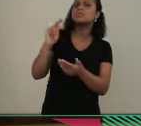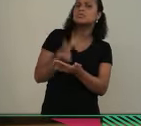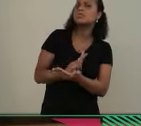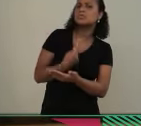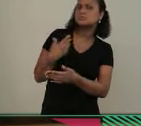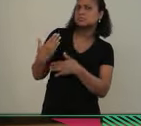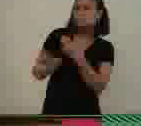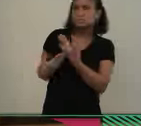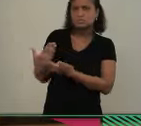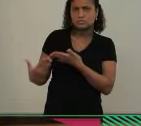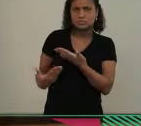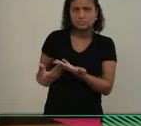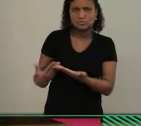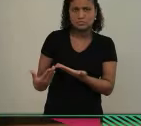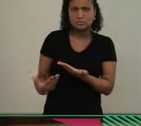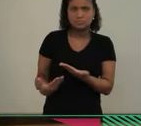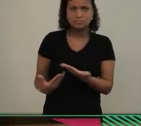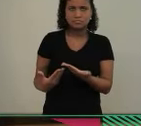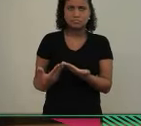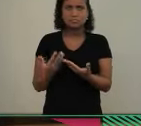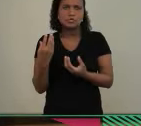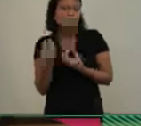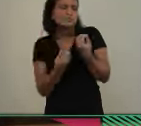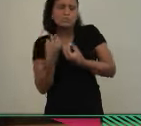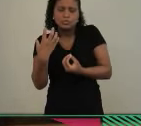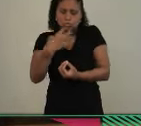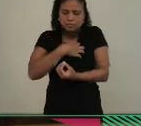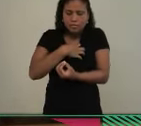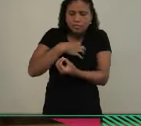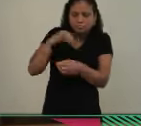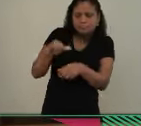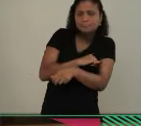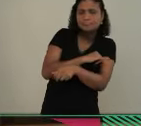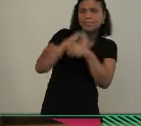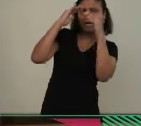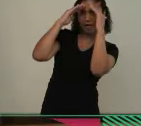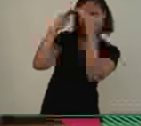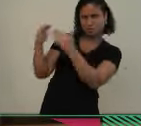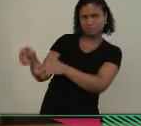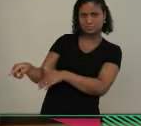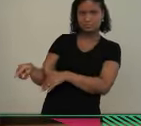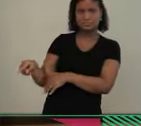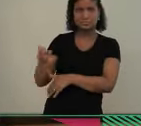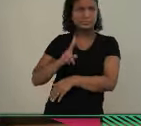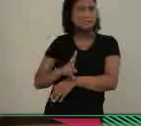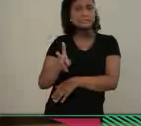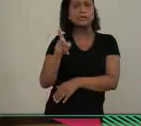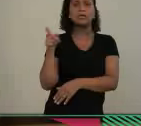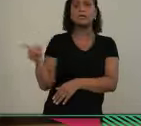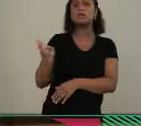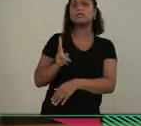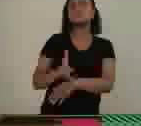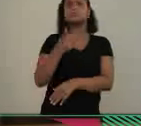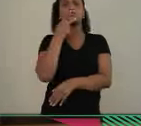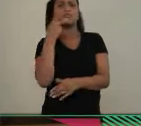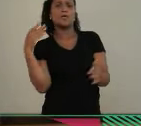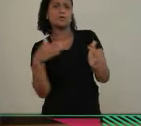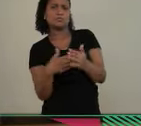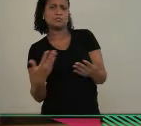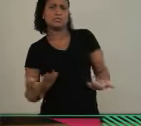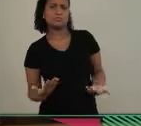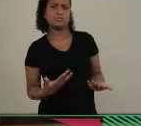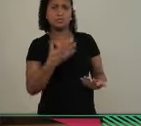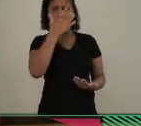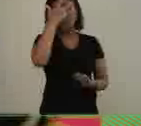sempre prestei muita atenção em ver o que estava acontecendo comigo e de um modo a